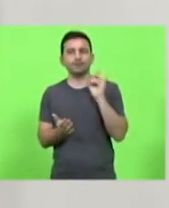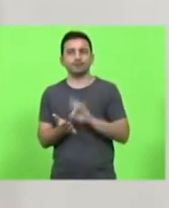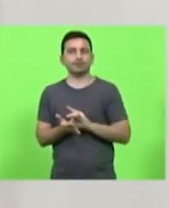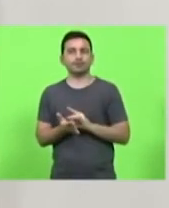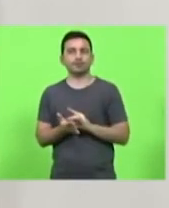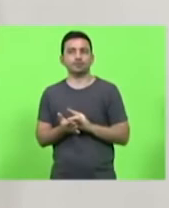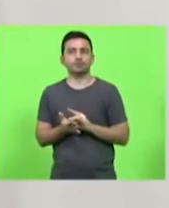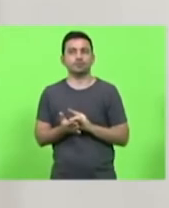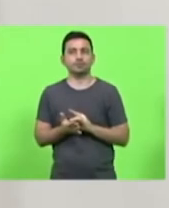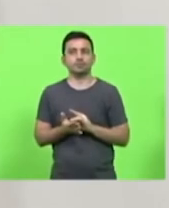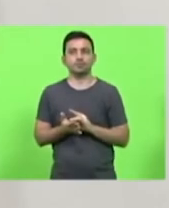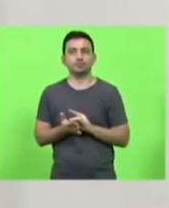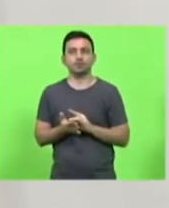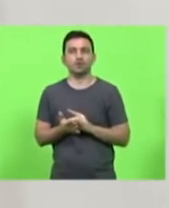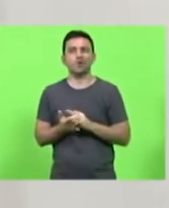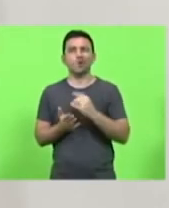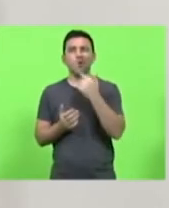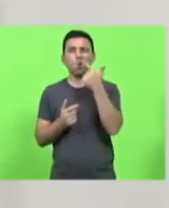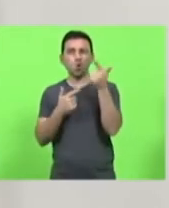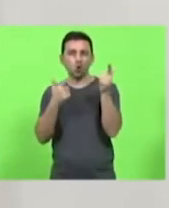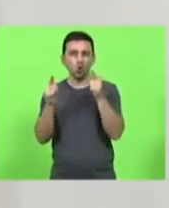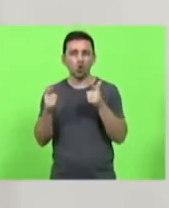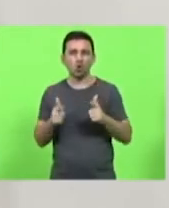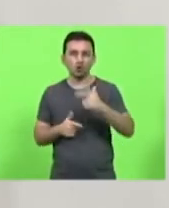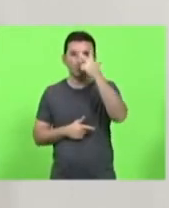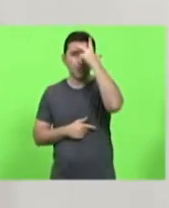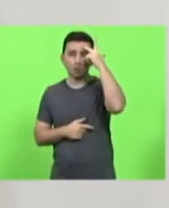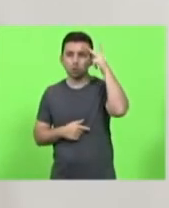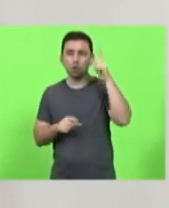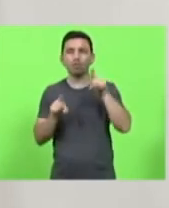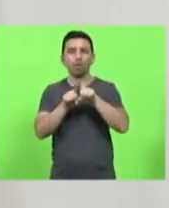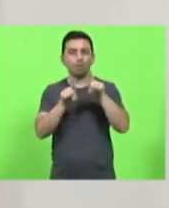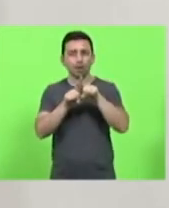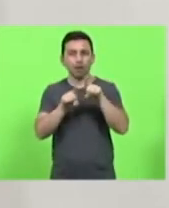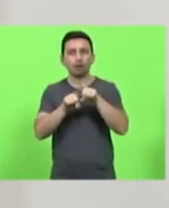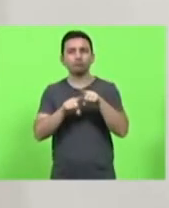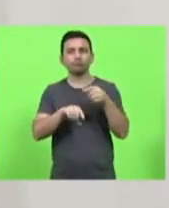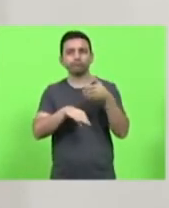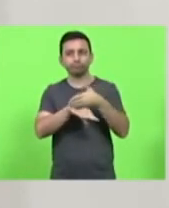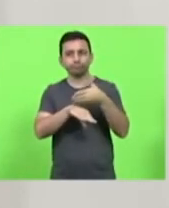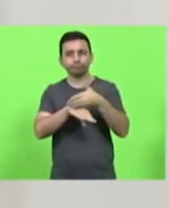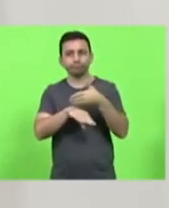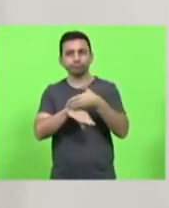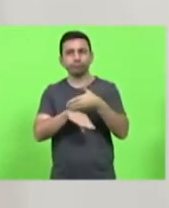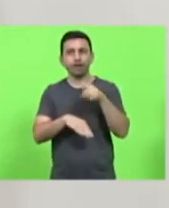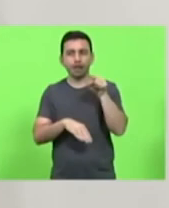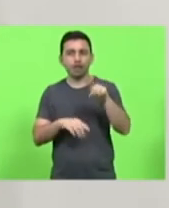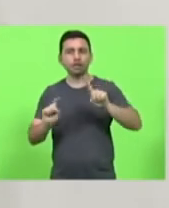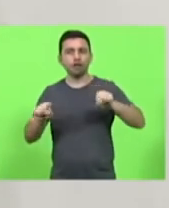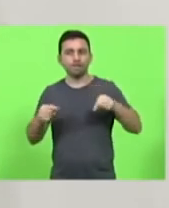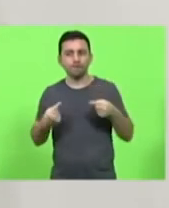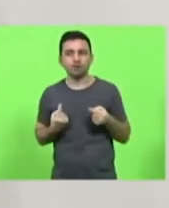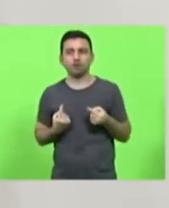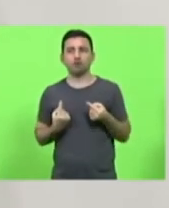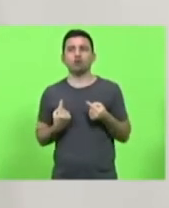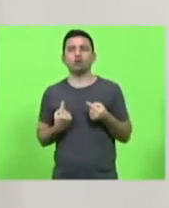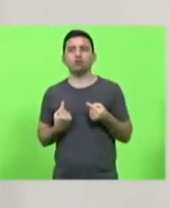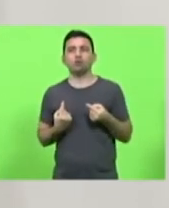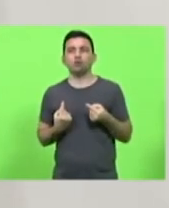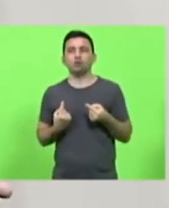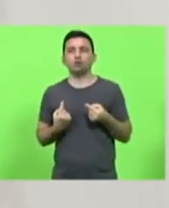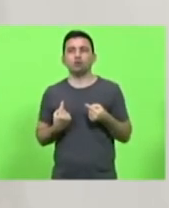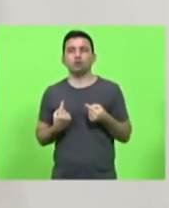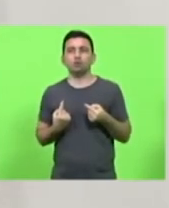possibilidade de outras pessoas terem participado de uma espécie de desafio, de alguma coisa,